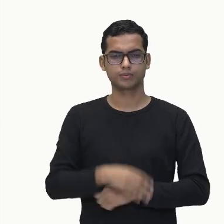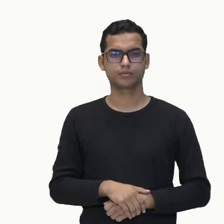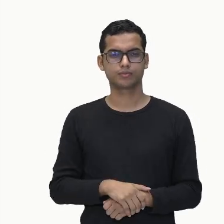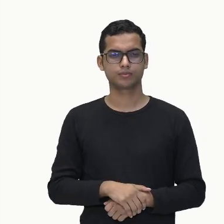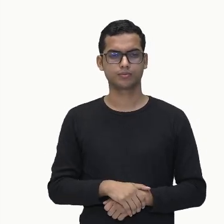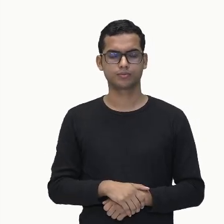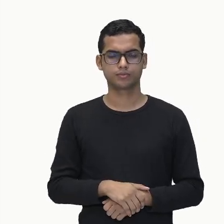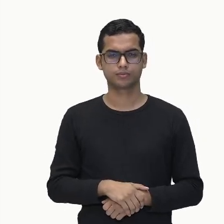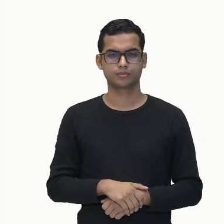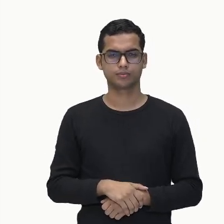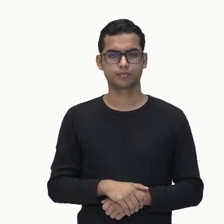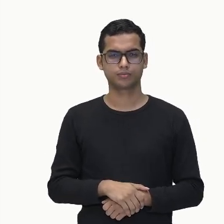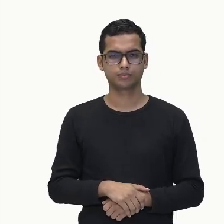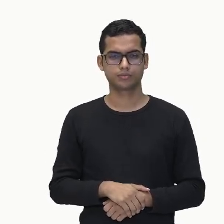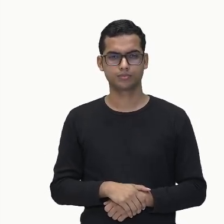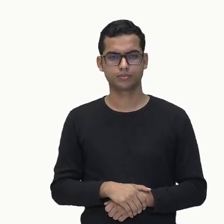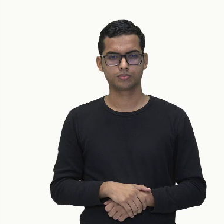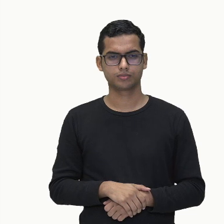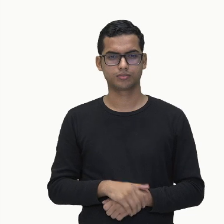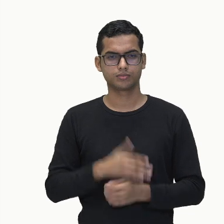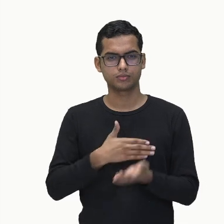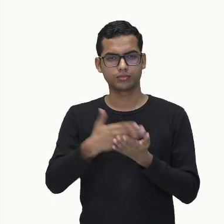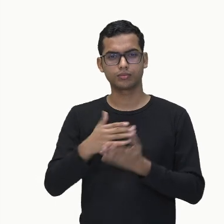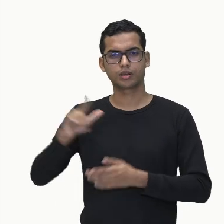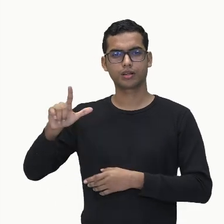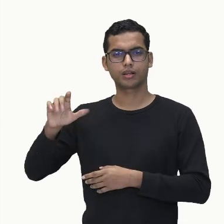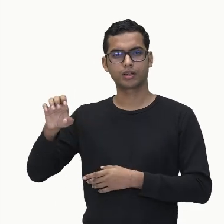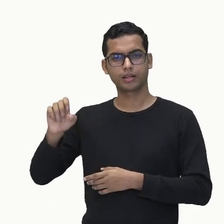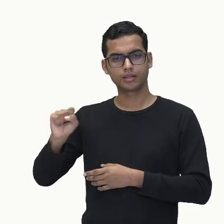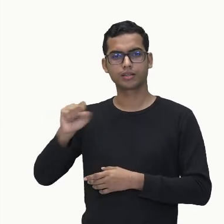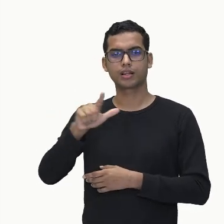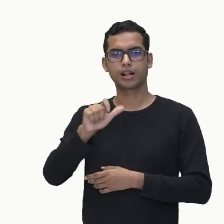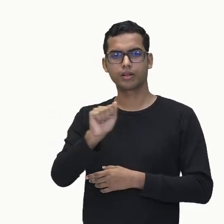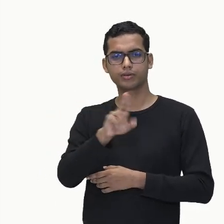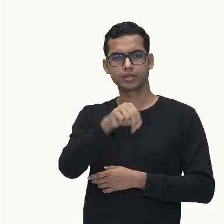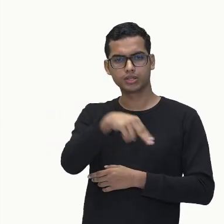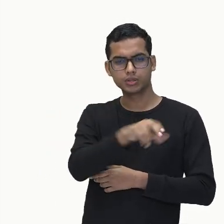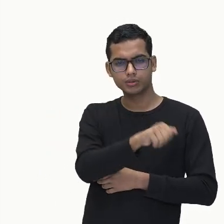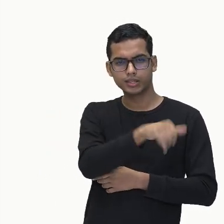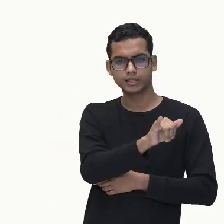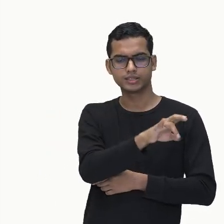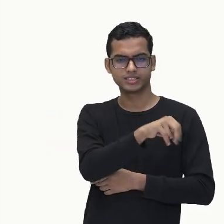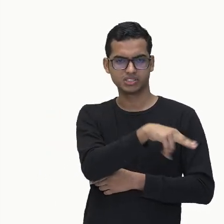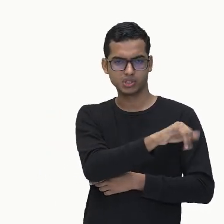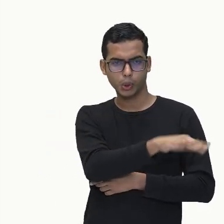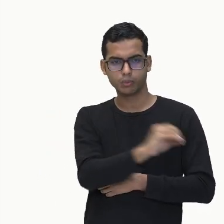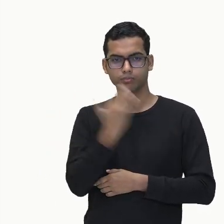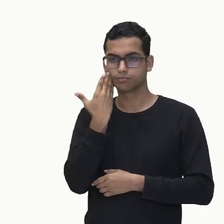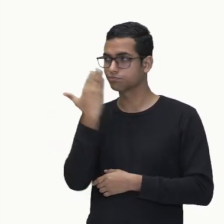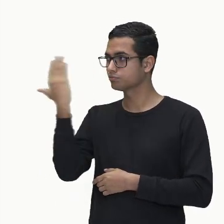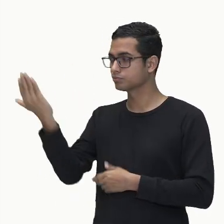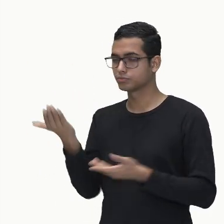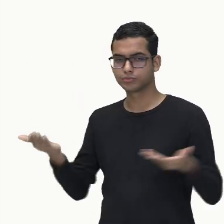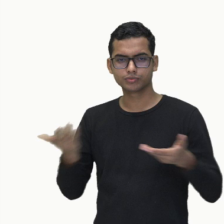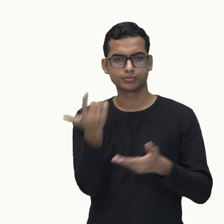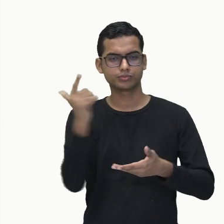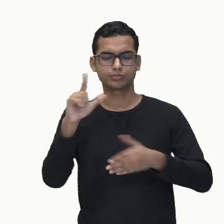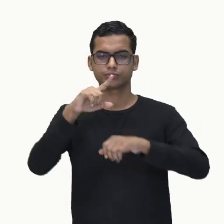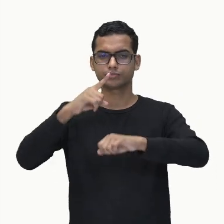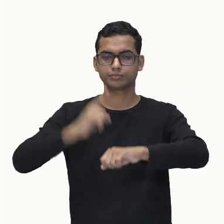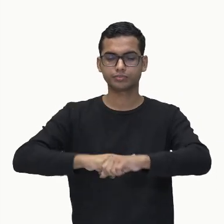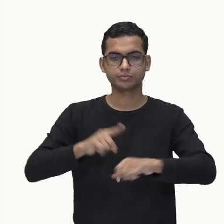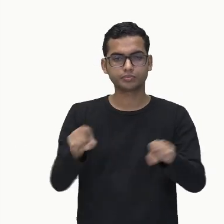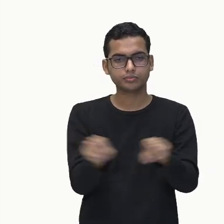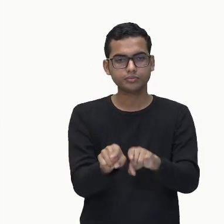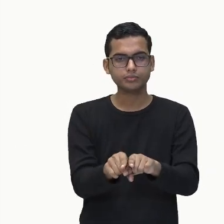1:5 temos duas ah 1 Cis na tabela tem Du